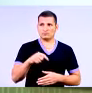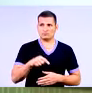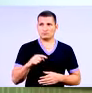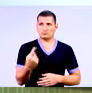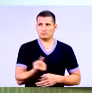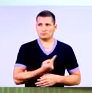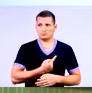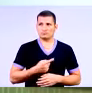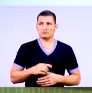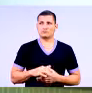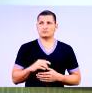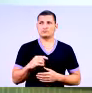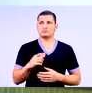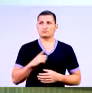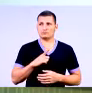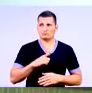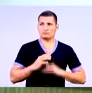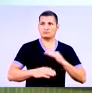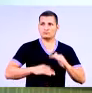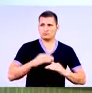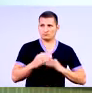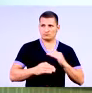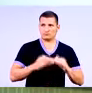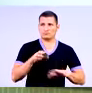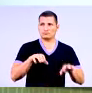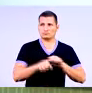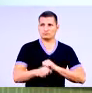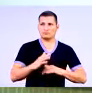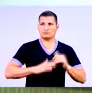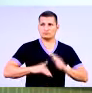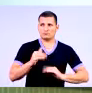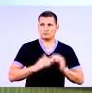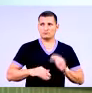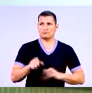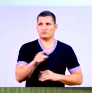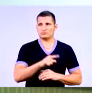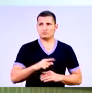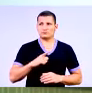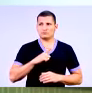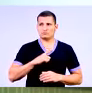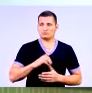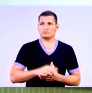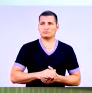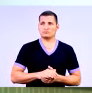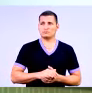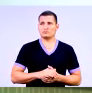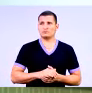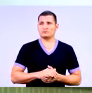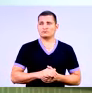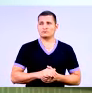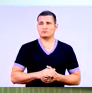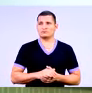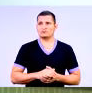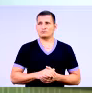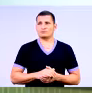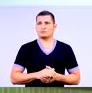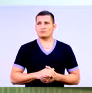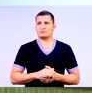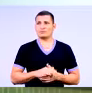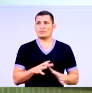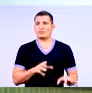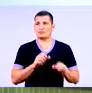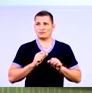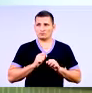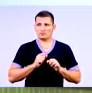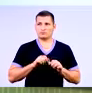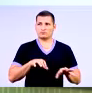no processo de formação profissional, né? Vocês estão aí recebendo essa formação e isso é uma conduta